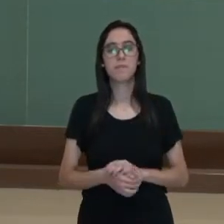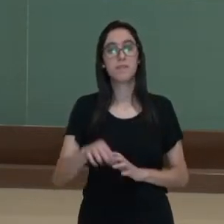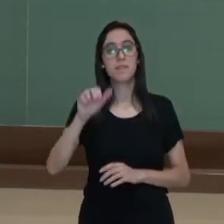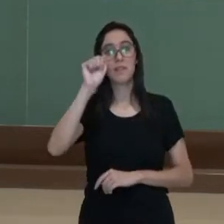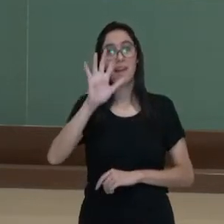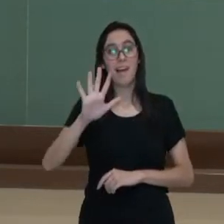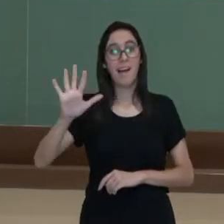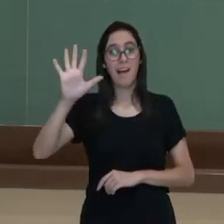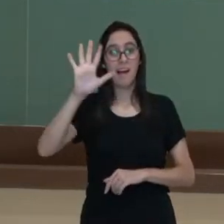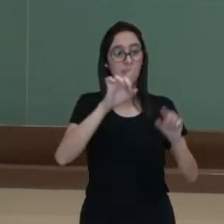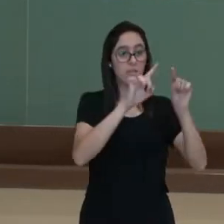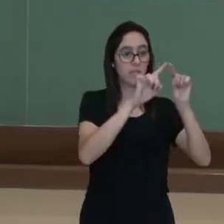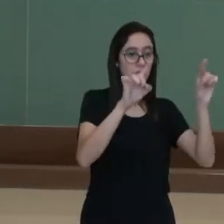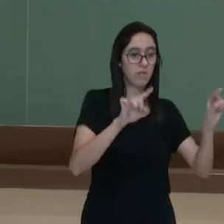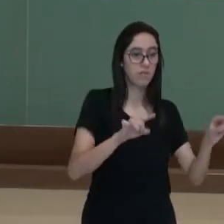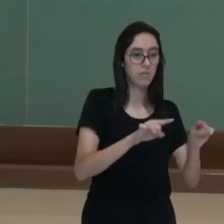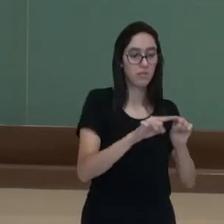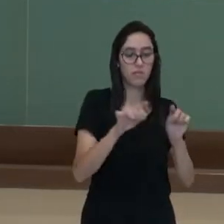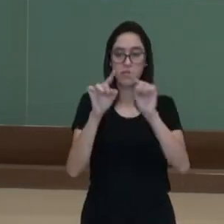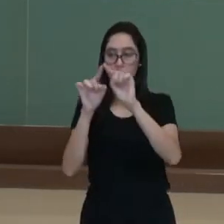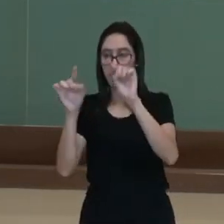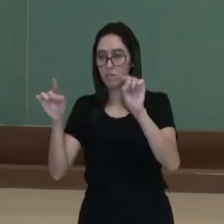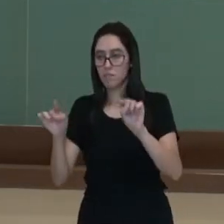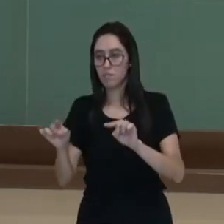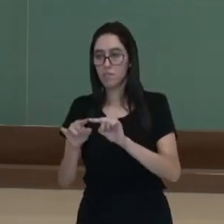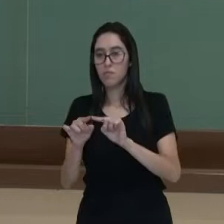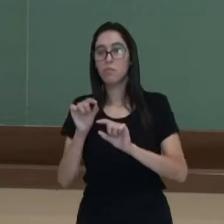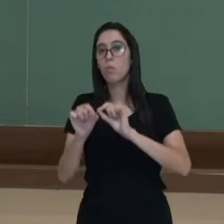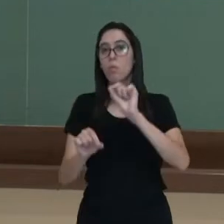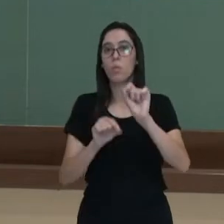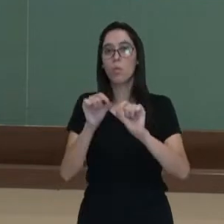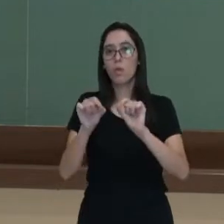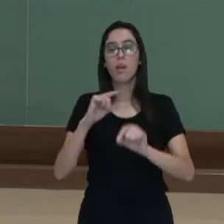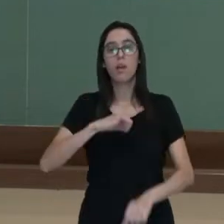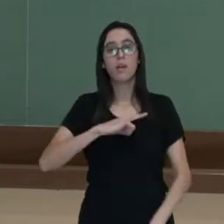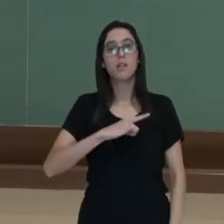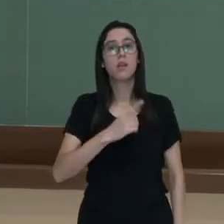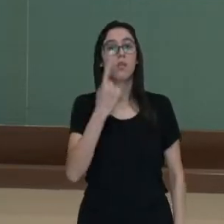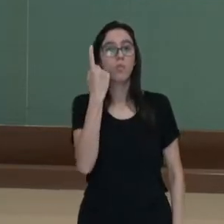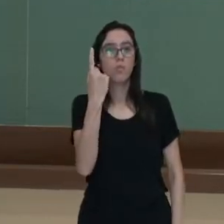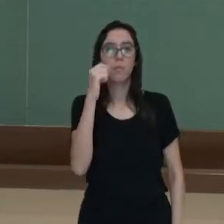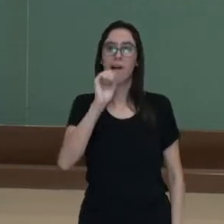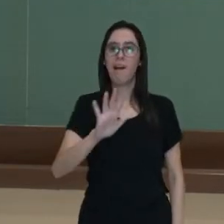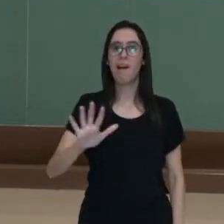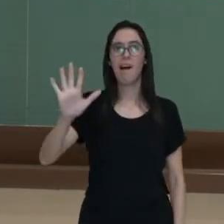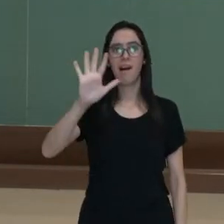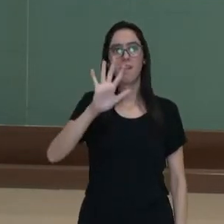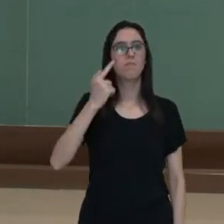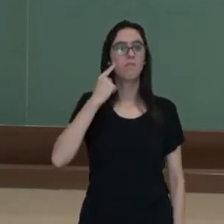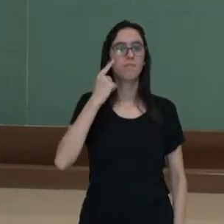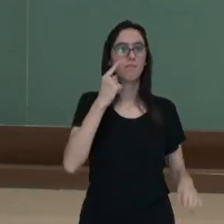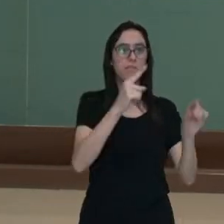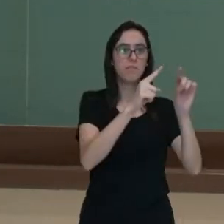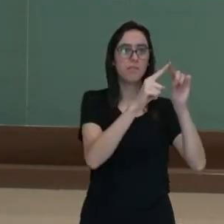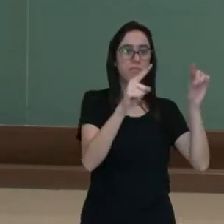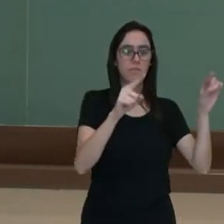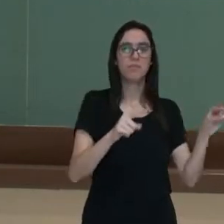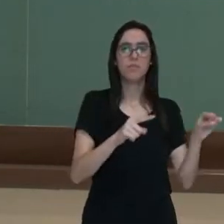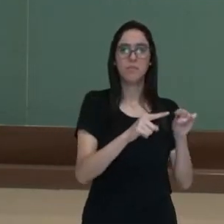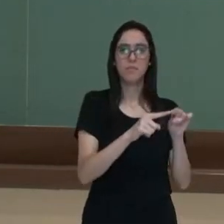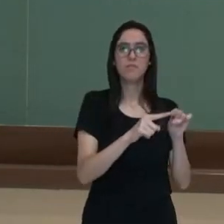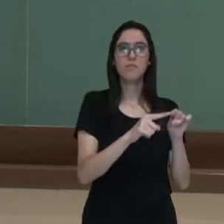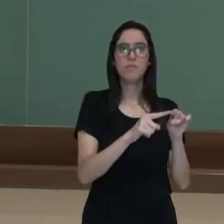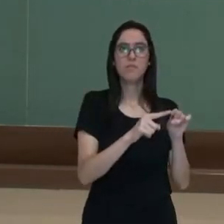cada quadrado construído sobre os lados menores possui uma unidade de área. Então aqui, ó, o quadradinho construído sobre esse